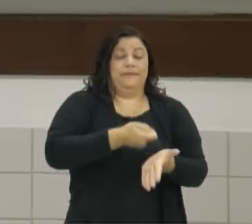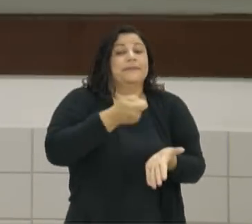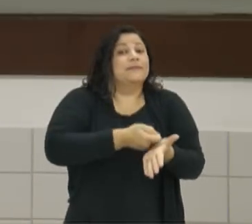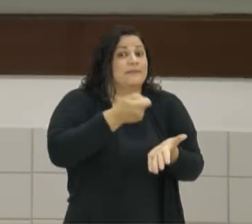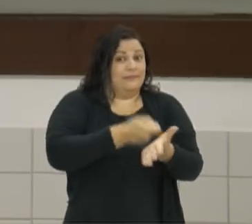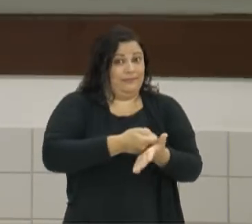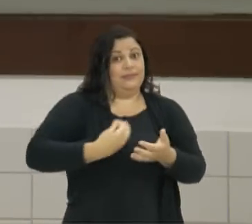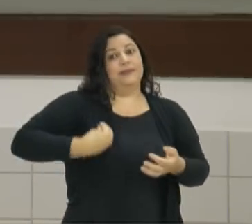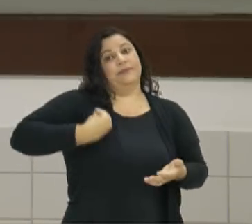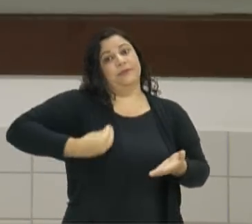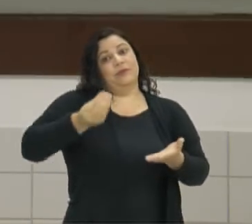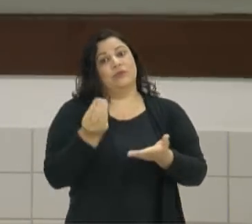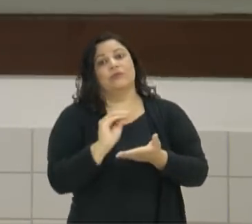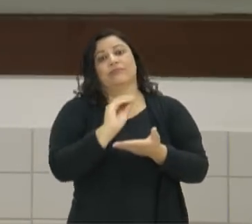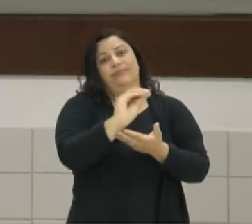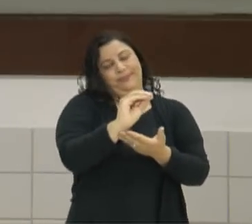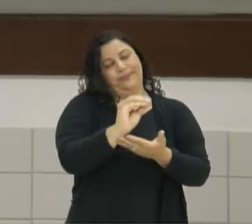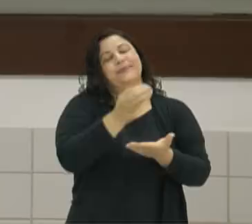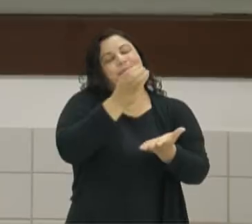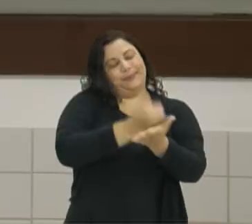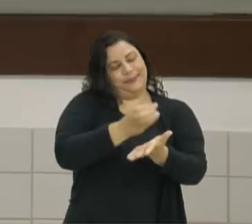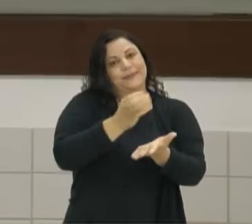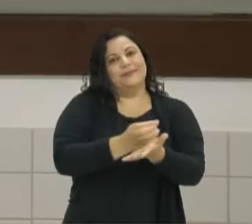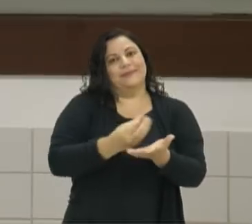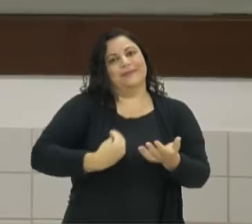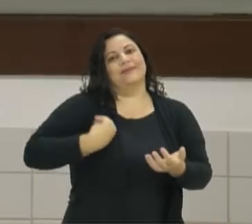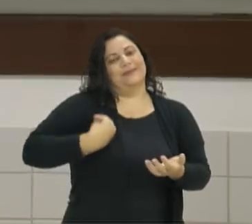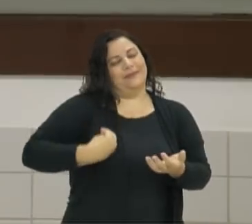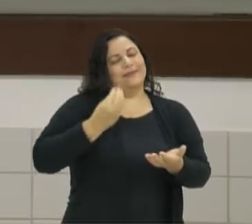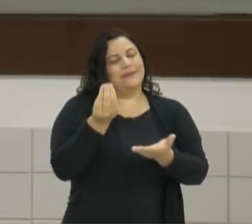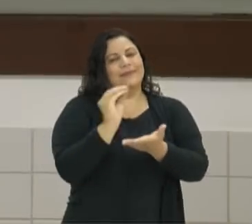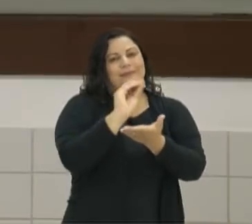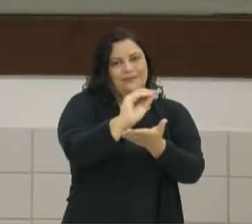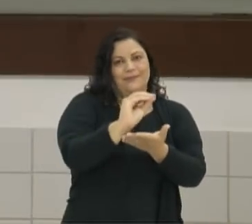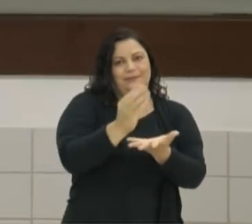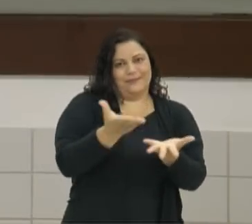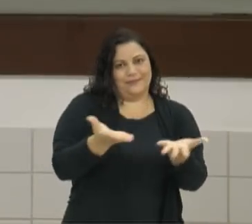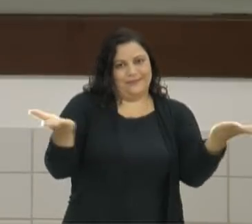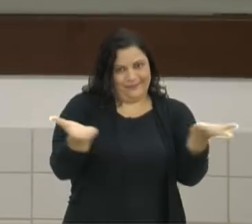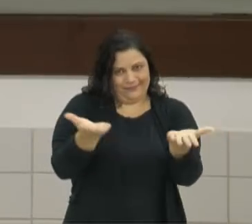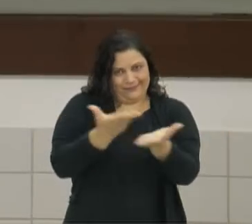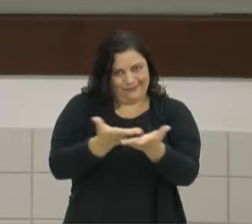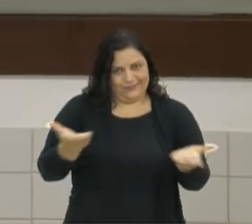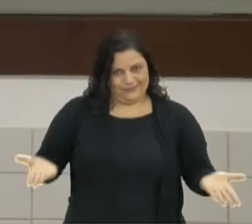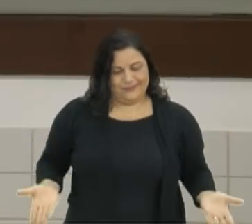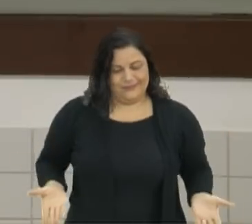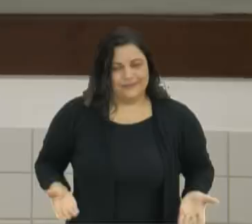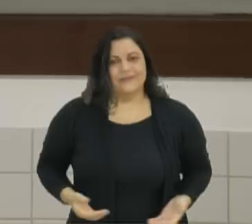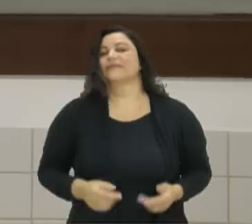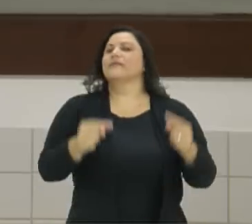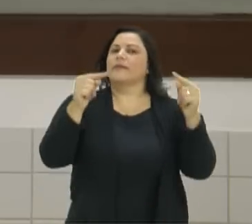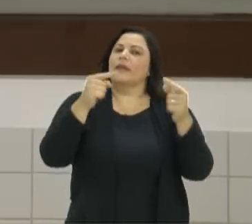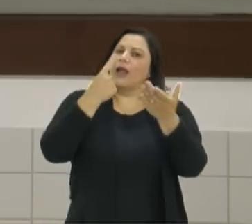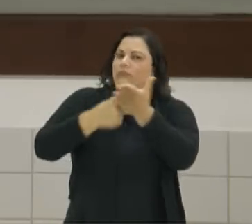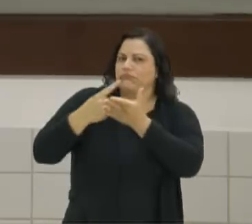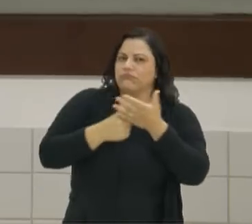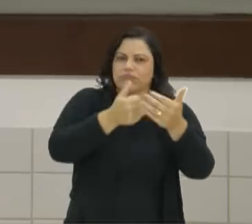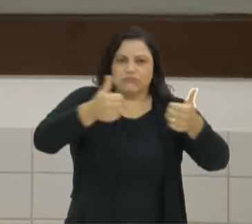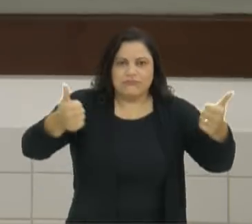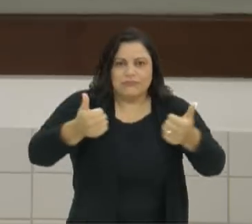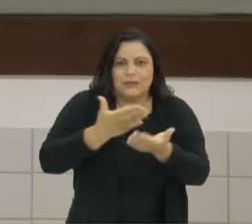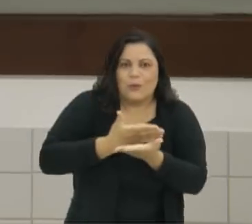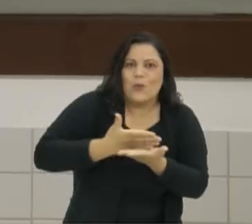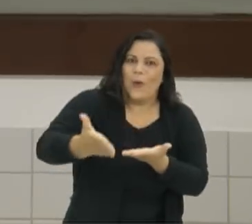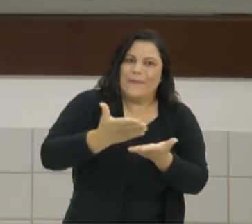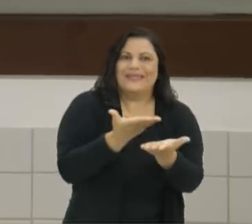obrigatória. É ela que vai garantir a sua presença na aula de hoje. Combinado? Vamos para a